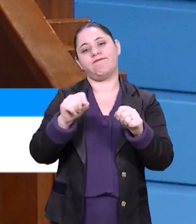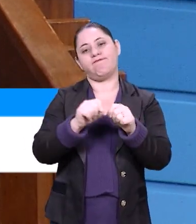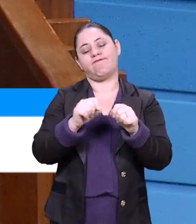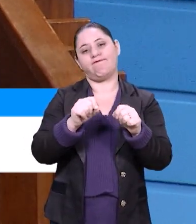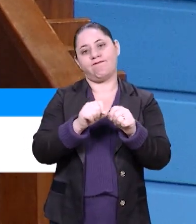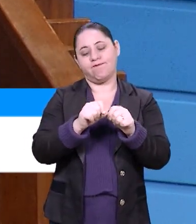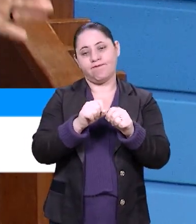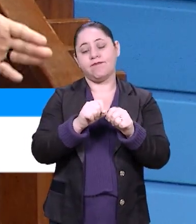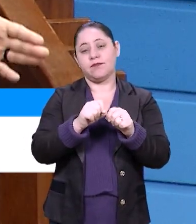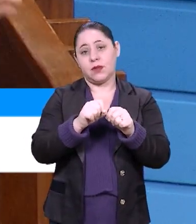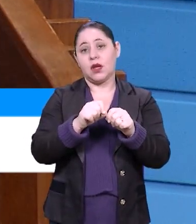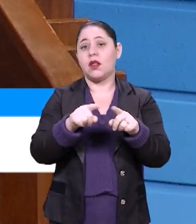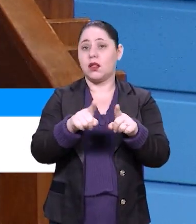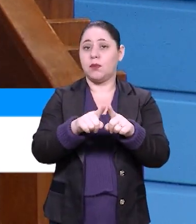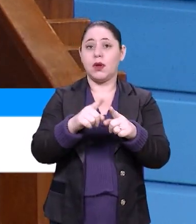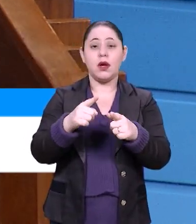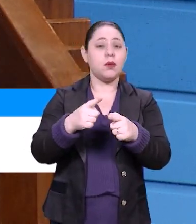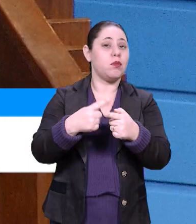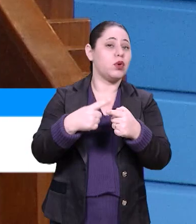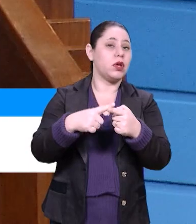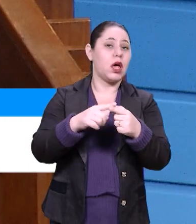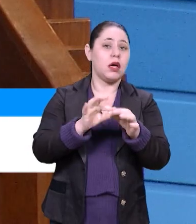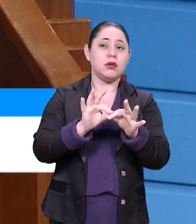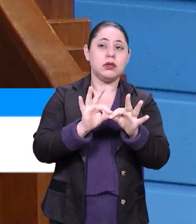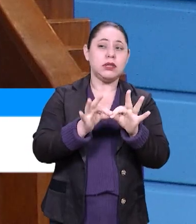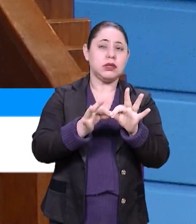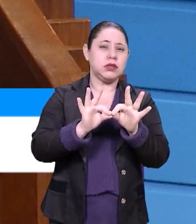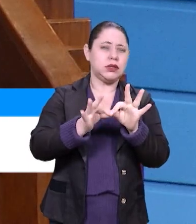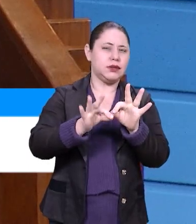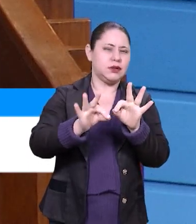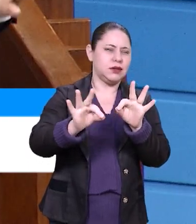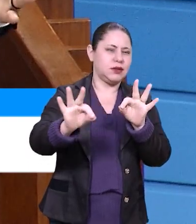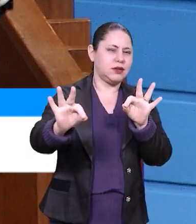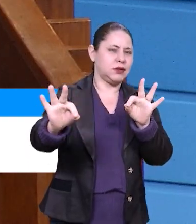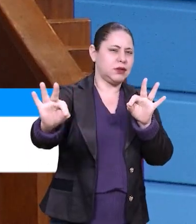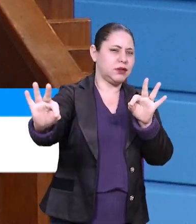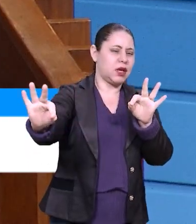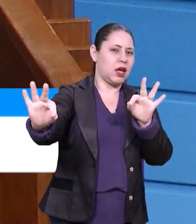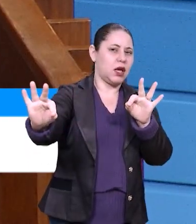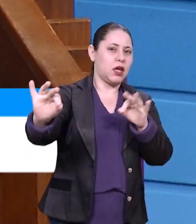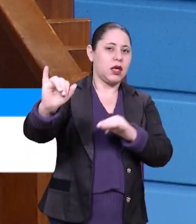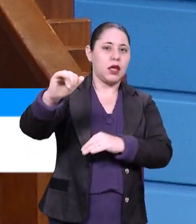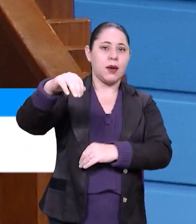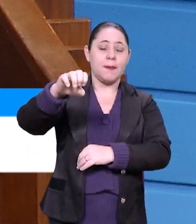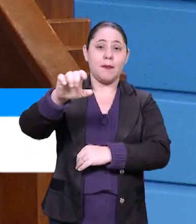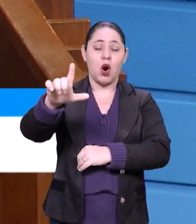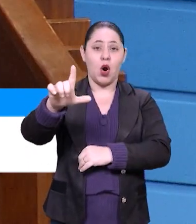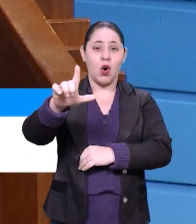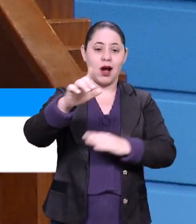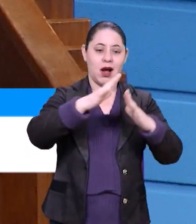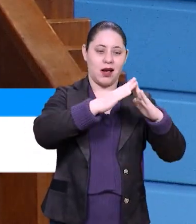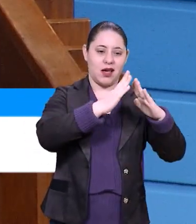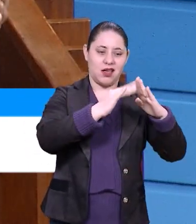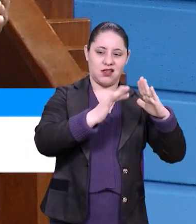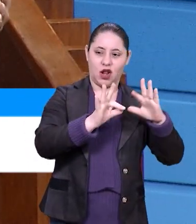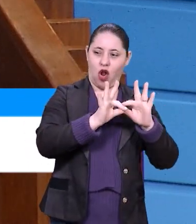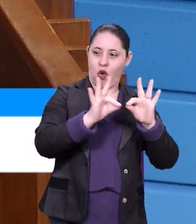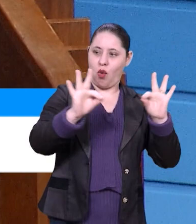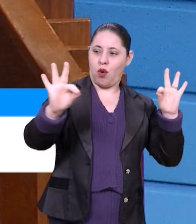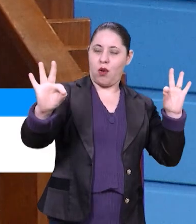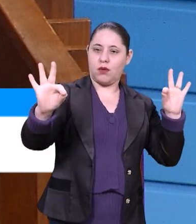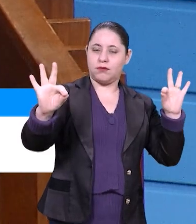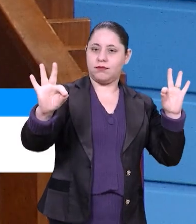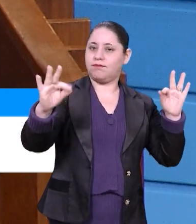mulher precisaria fazer e em função da distância do IMOL da Casa da Mulher